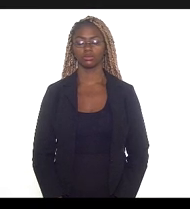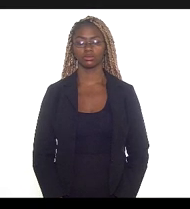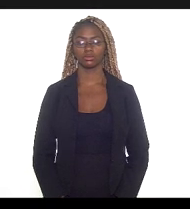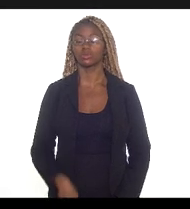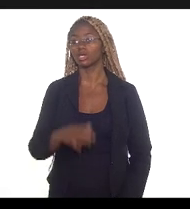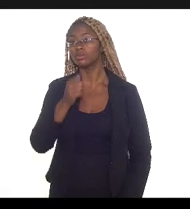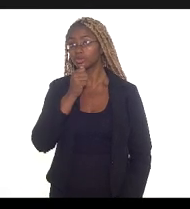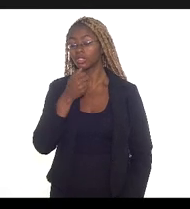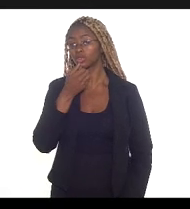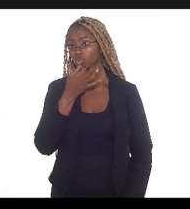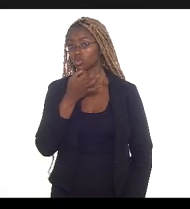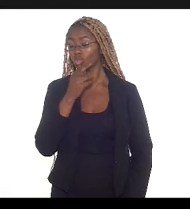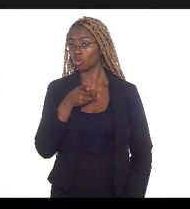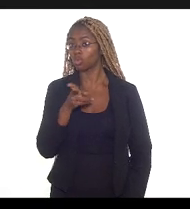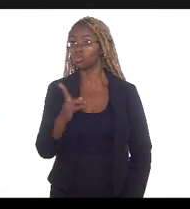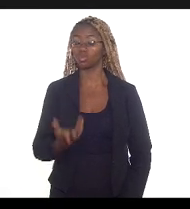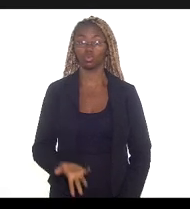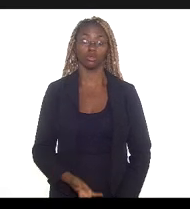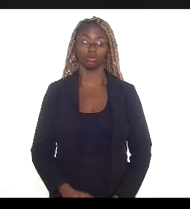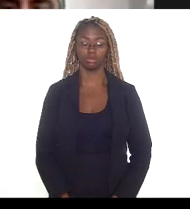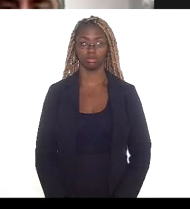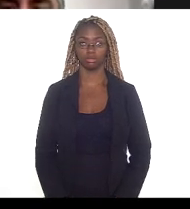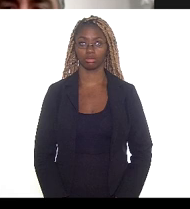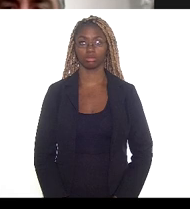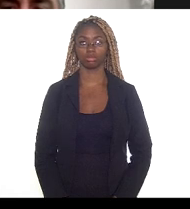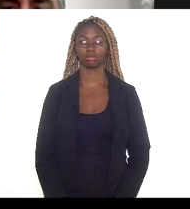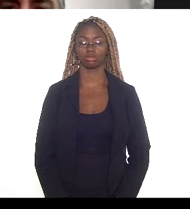Sem som. Ariane. Tá